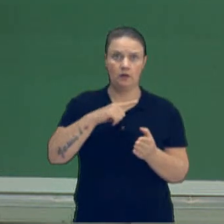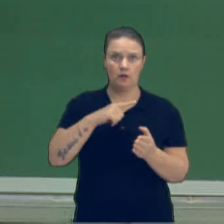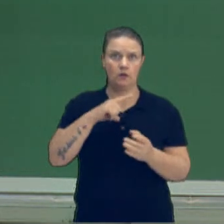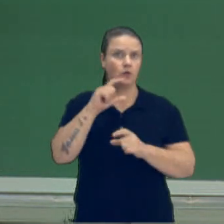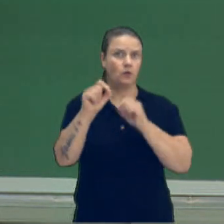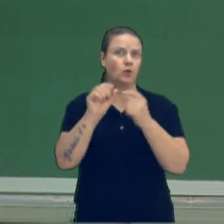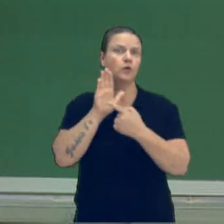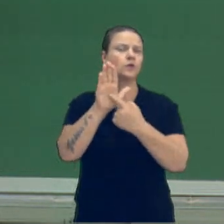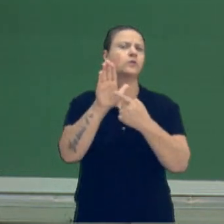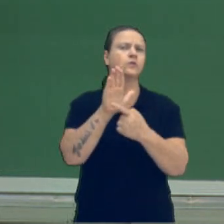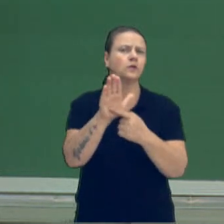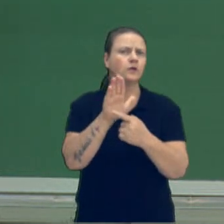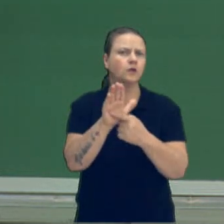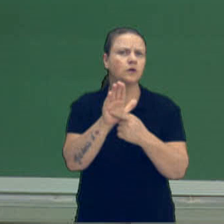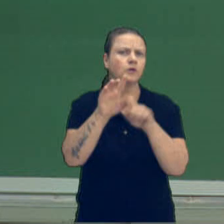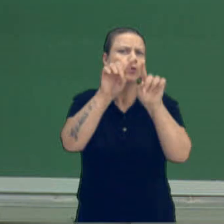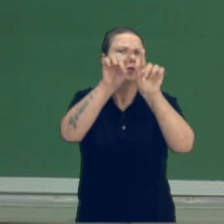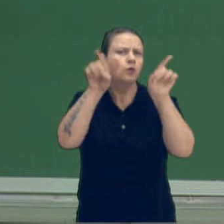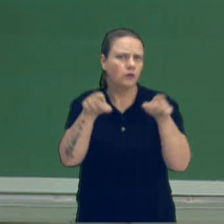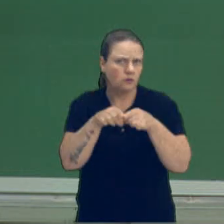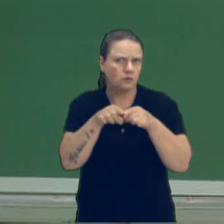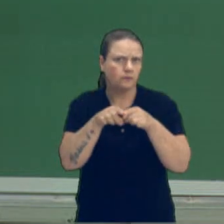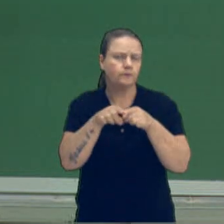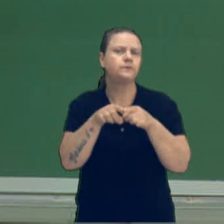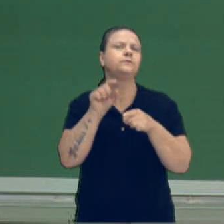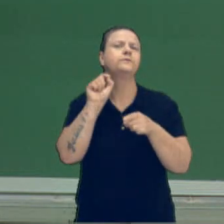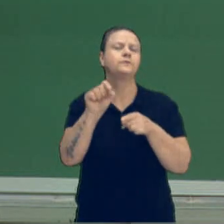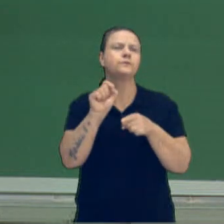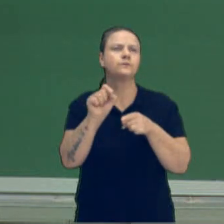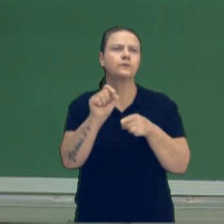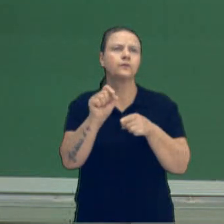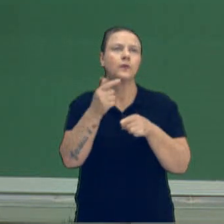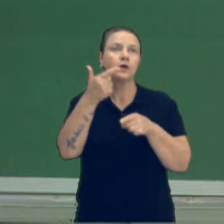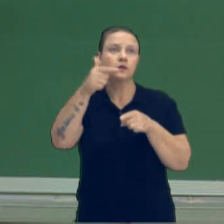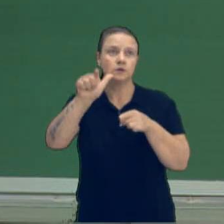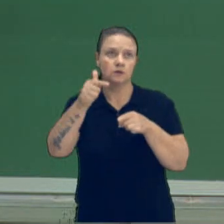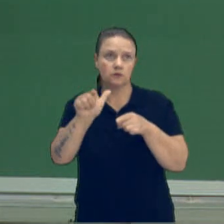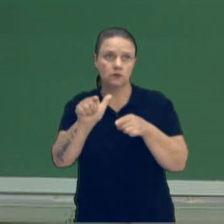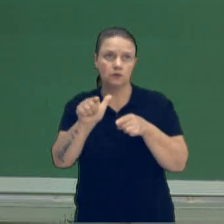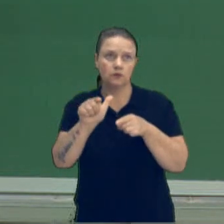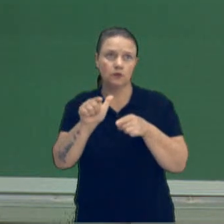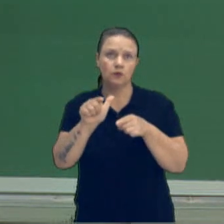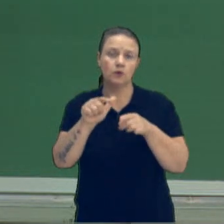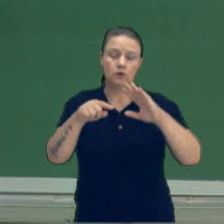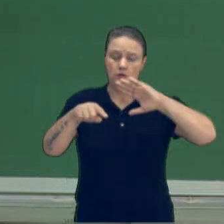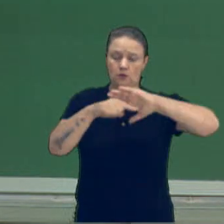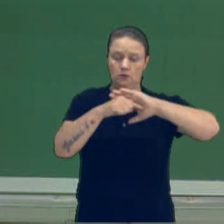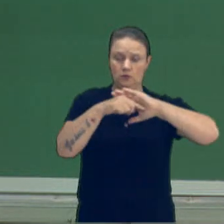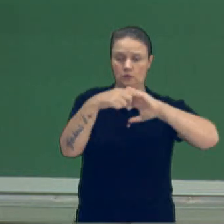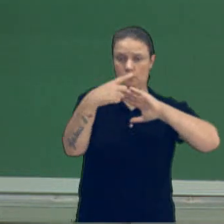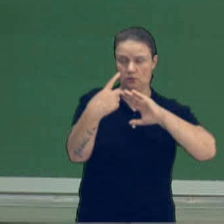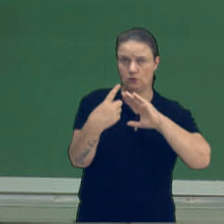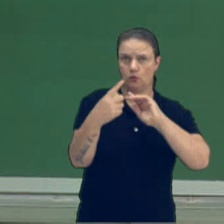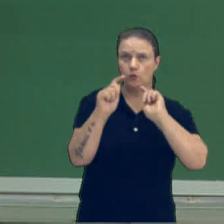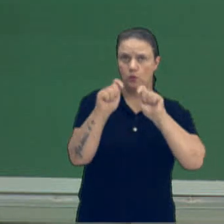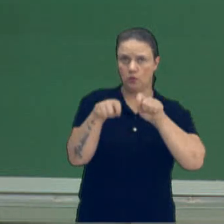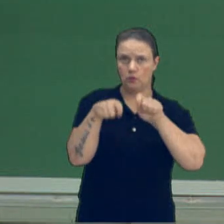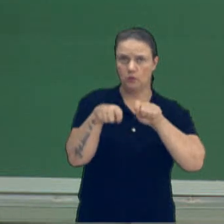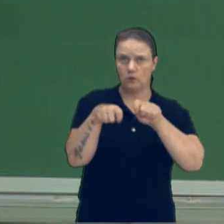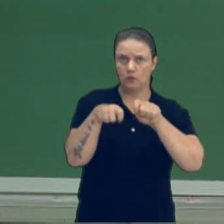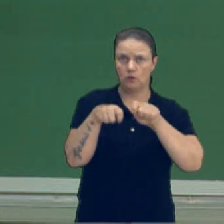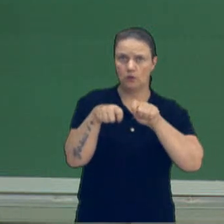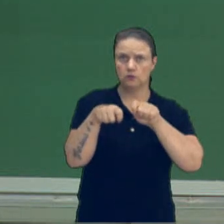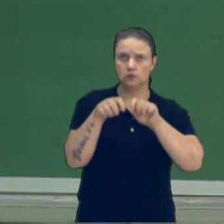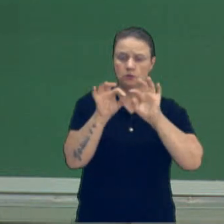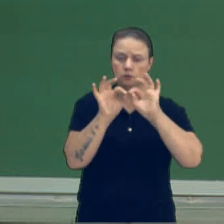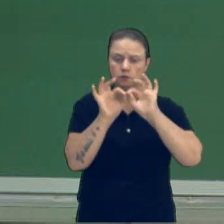me indicando aqui no gráfico. E daí eu posso pegar, de novo, a partir desse ponto aqui do -1, eu posso pegar mais pedacinhos